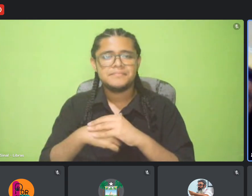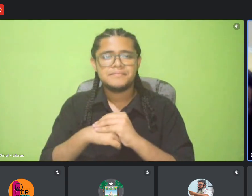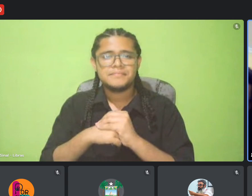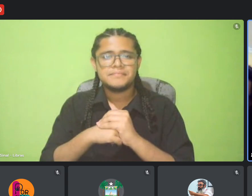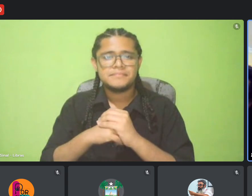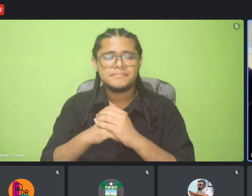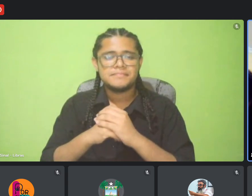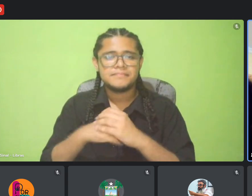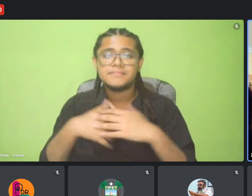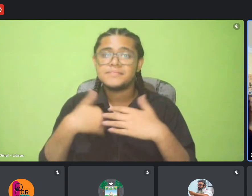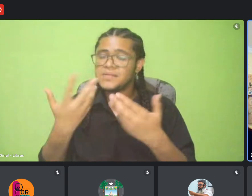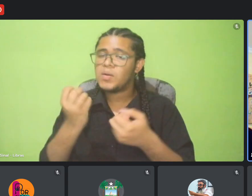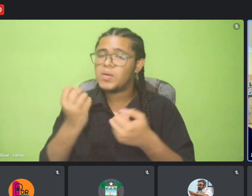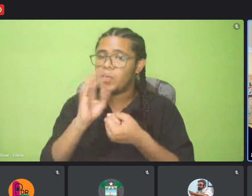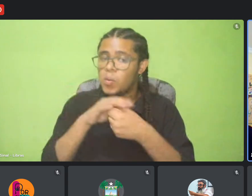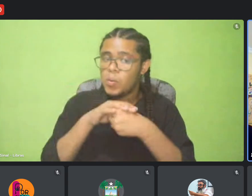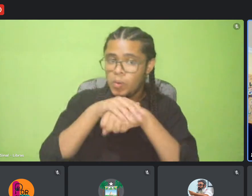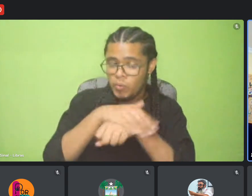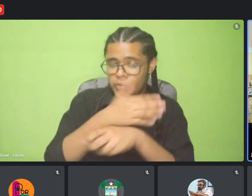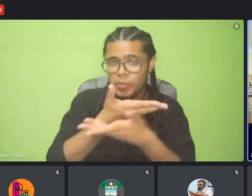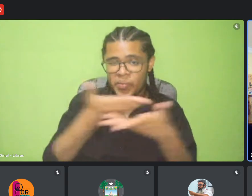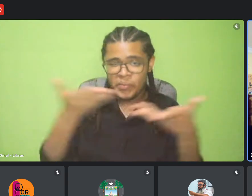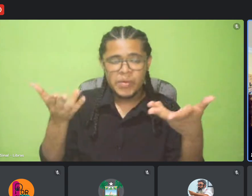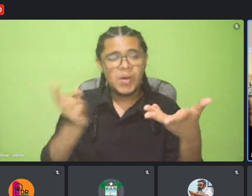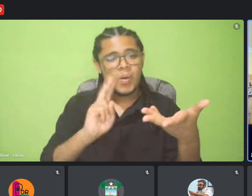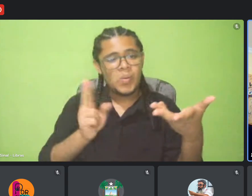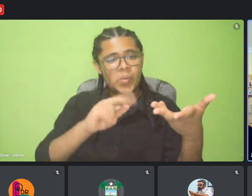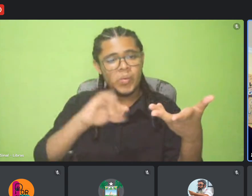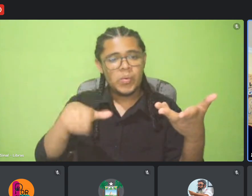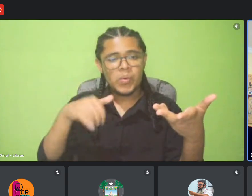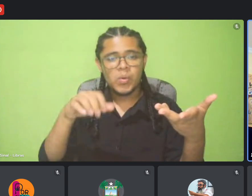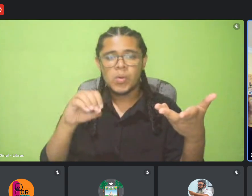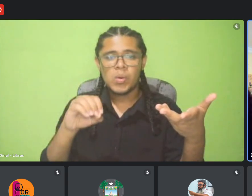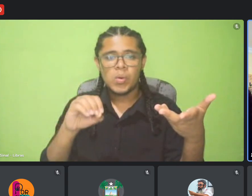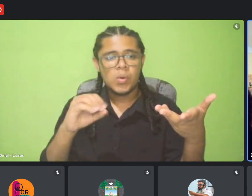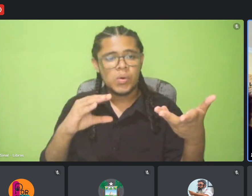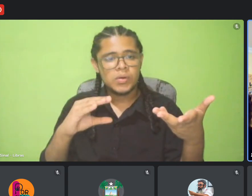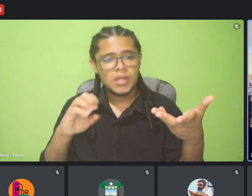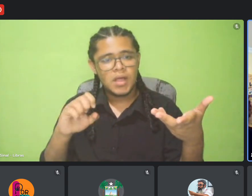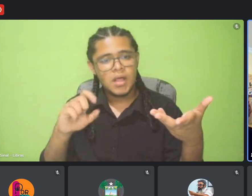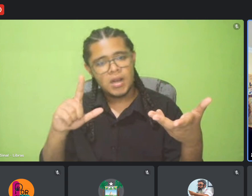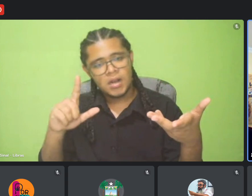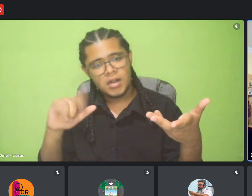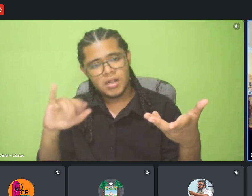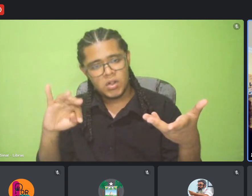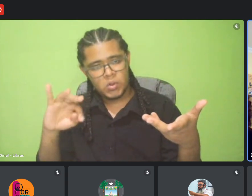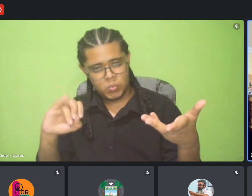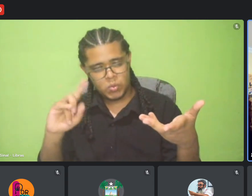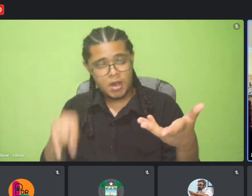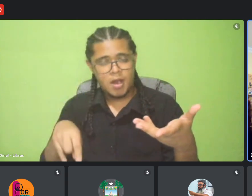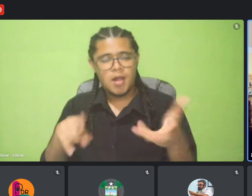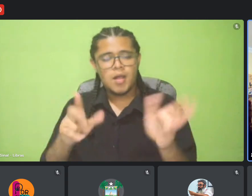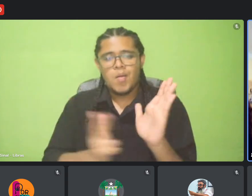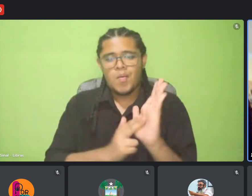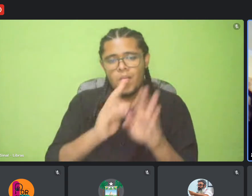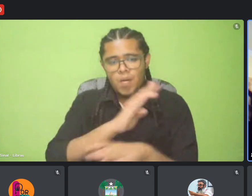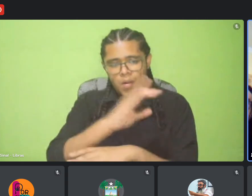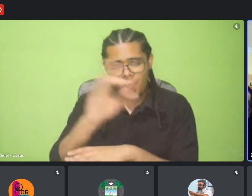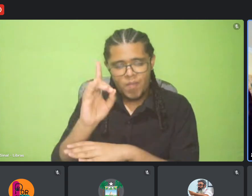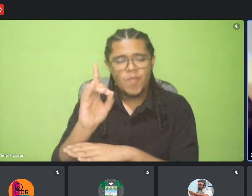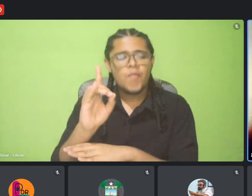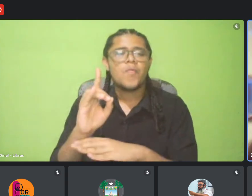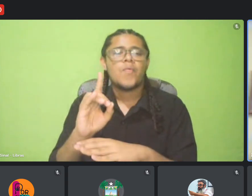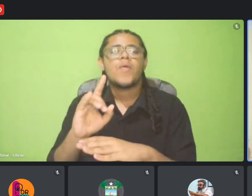Boa noite. Meu nome é Jocelito. Eu estou coordenador aqui na Fundação José Augusto. Sou